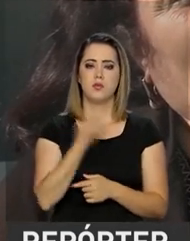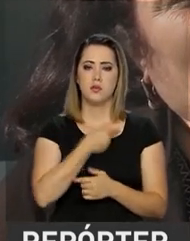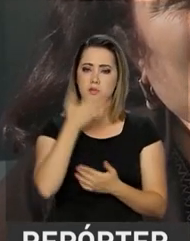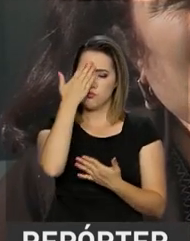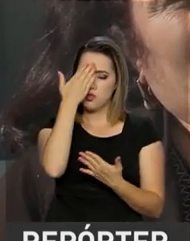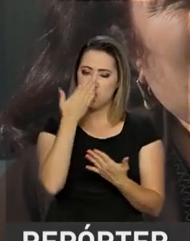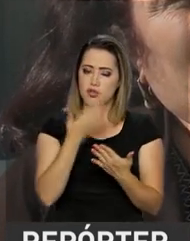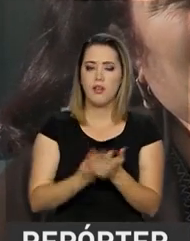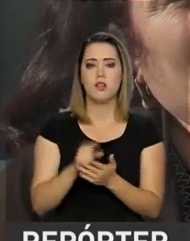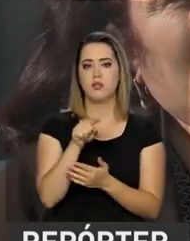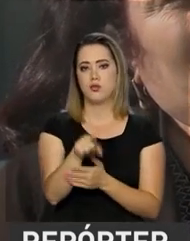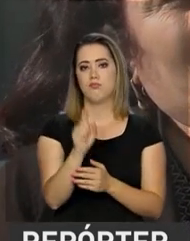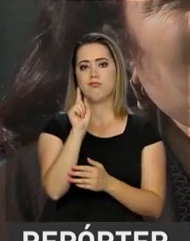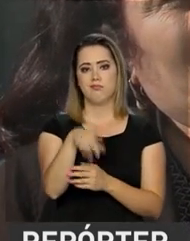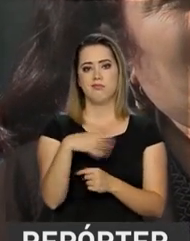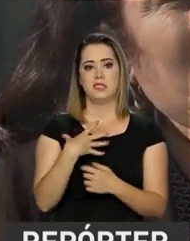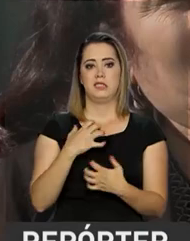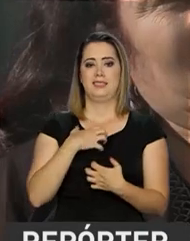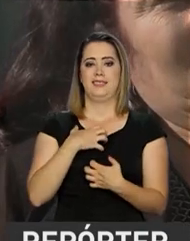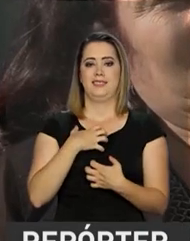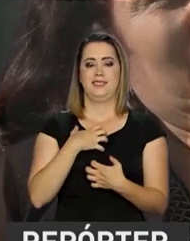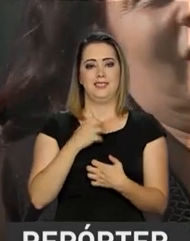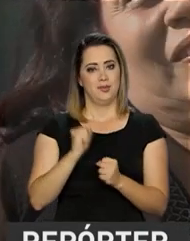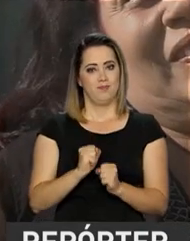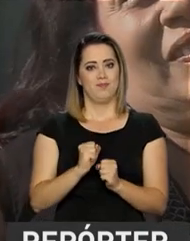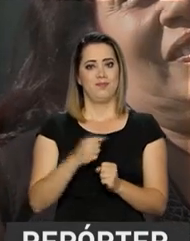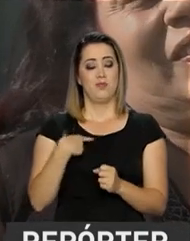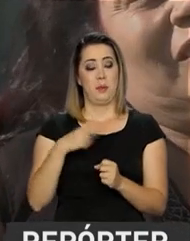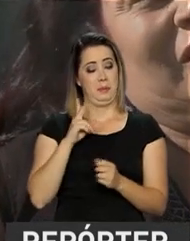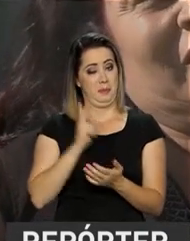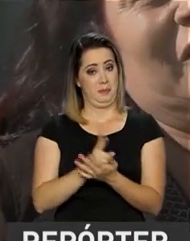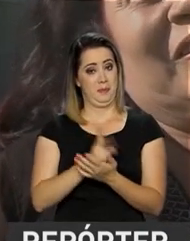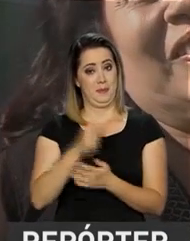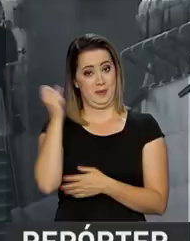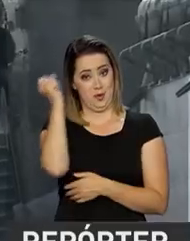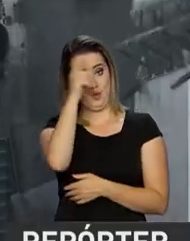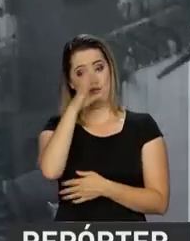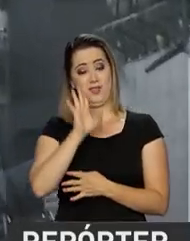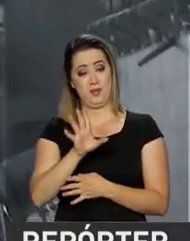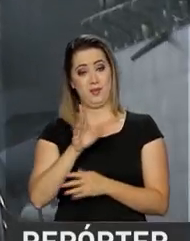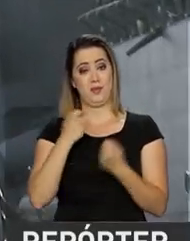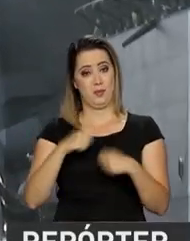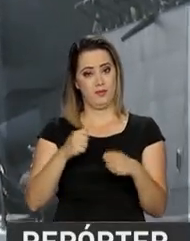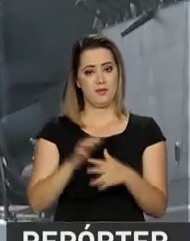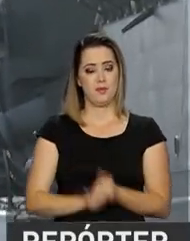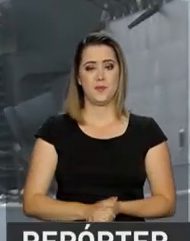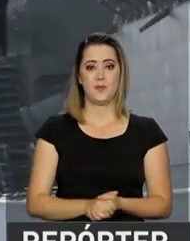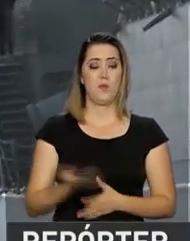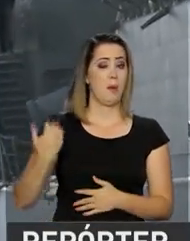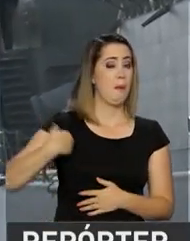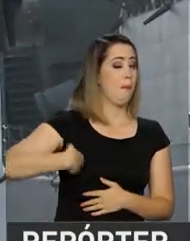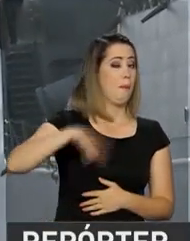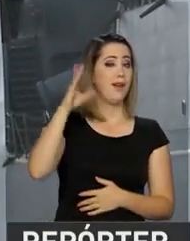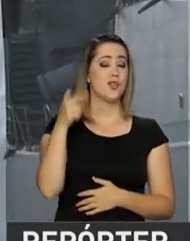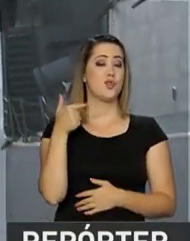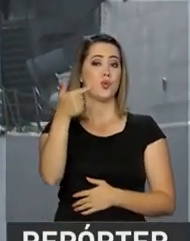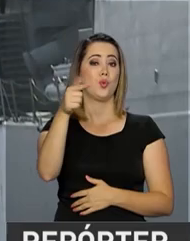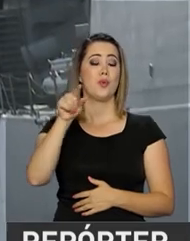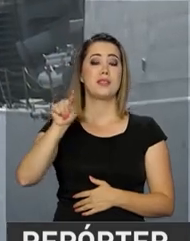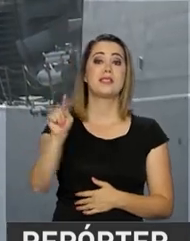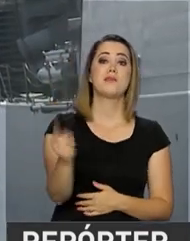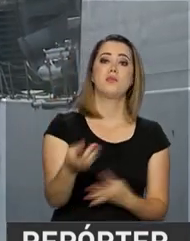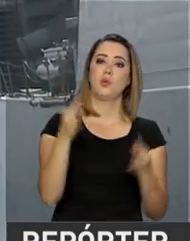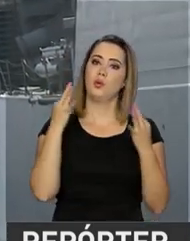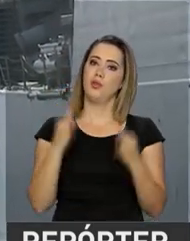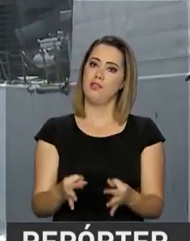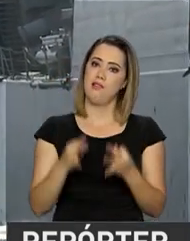tem que focar e segurar saudade um pouquinho ainda que seja difícil com mais de duas mil toneladas o navio da